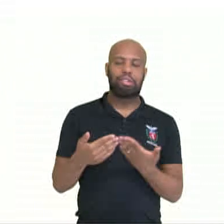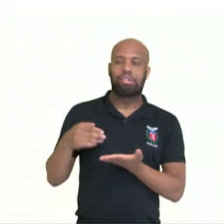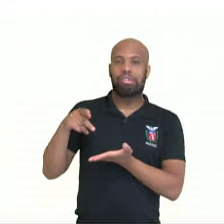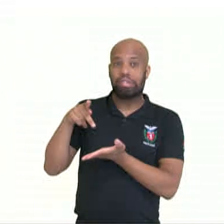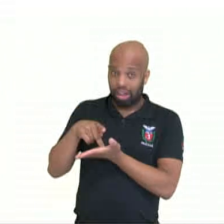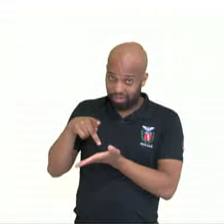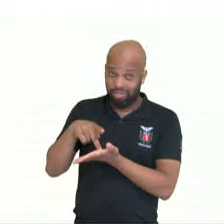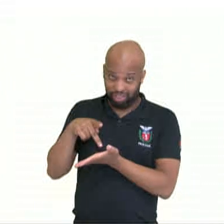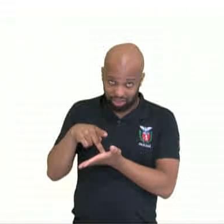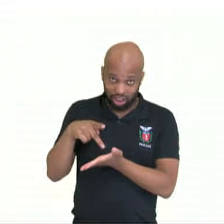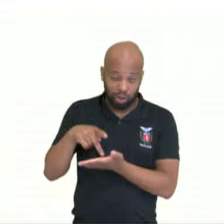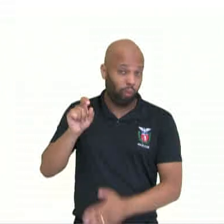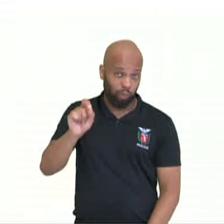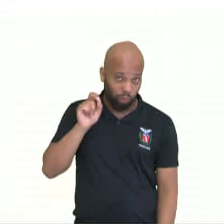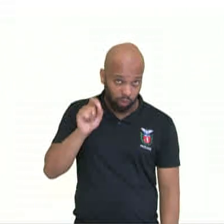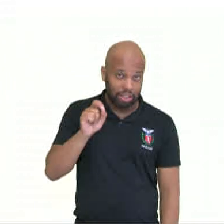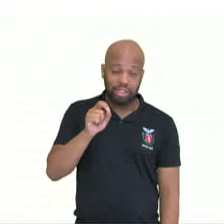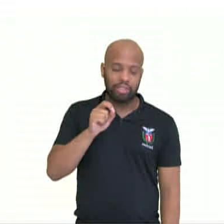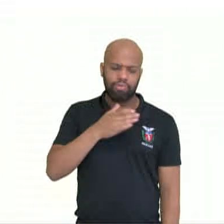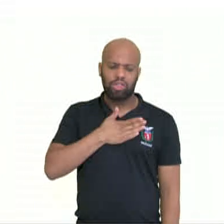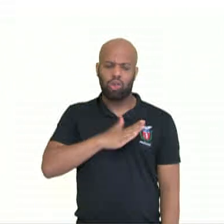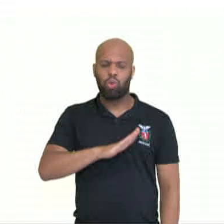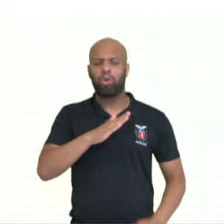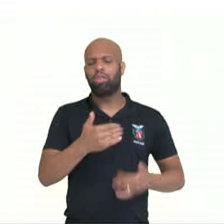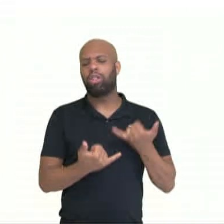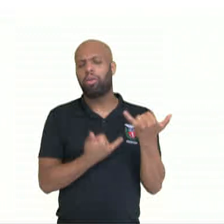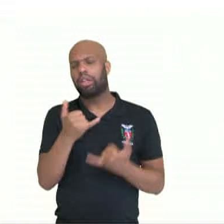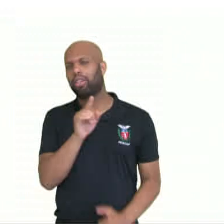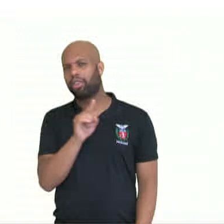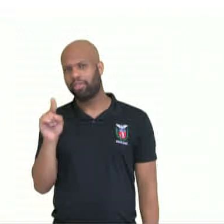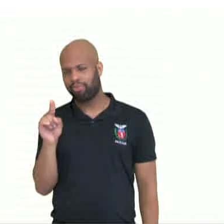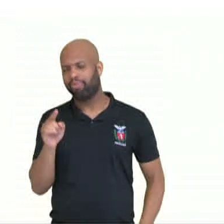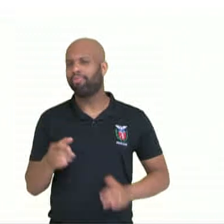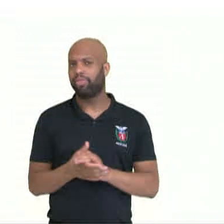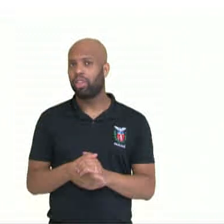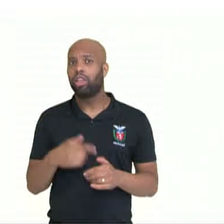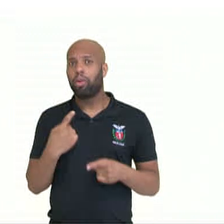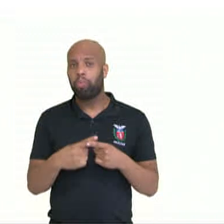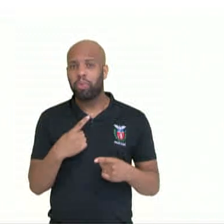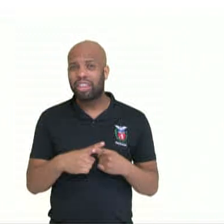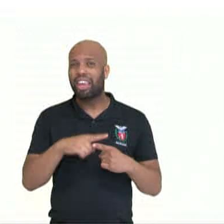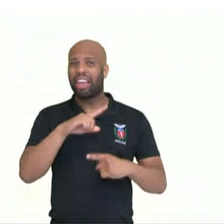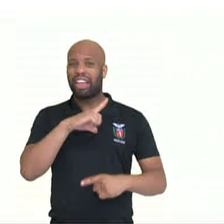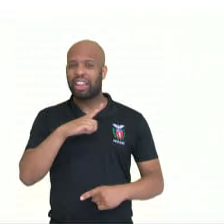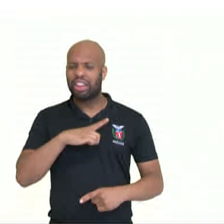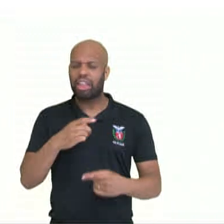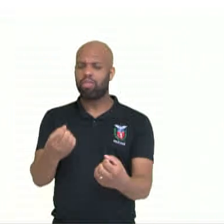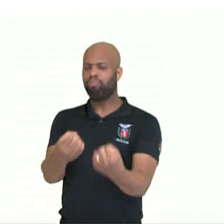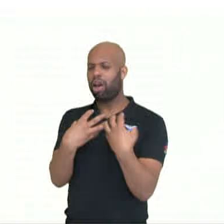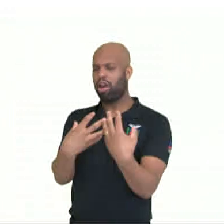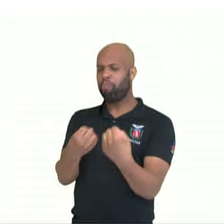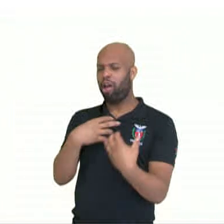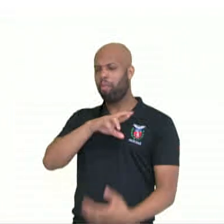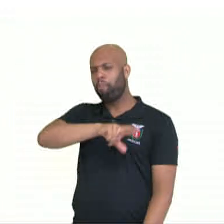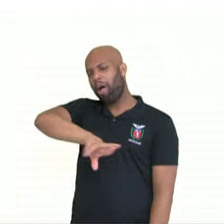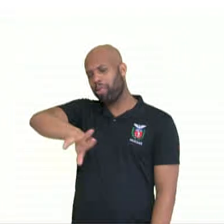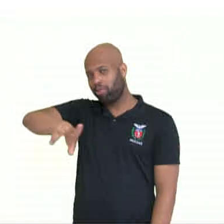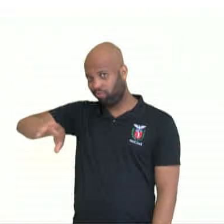Pensar sobre uma crônica é uma atividade muito inspiradora, principalmente quando você